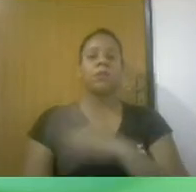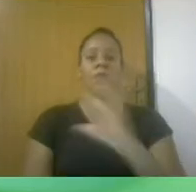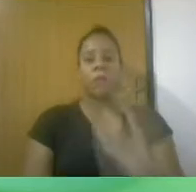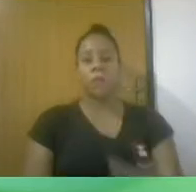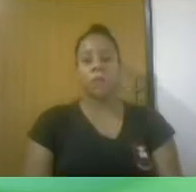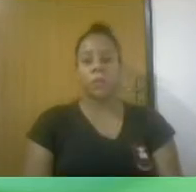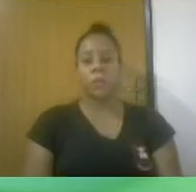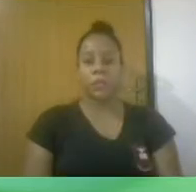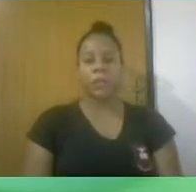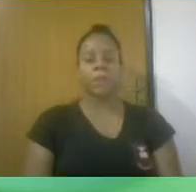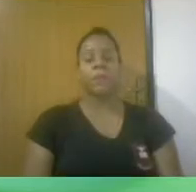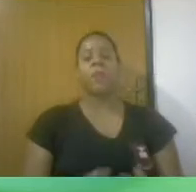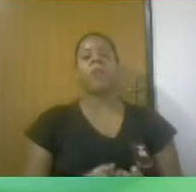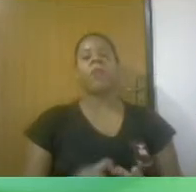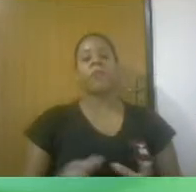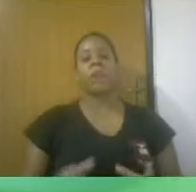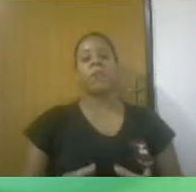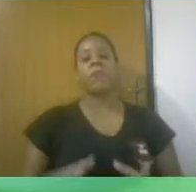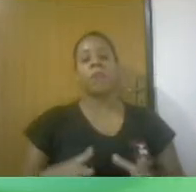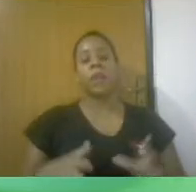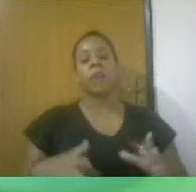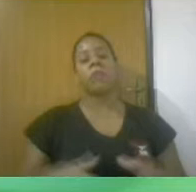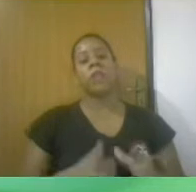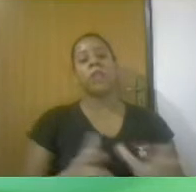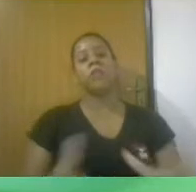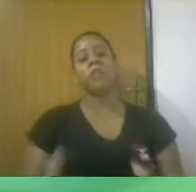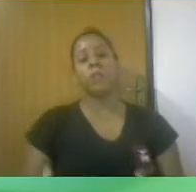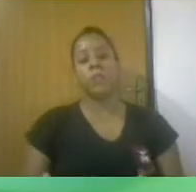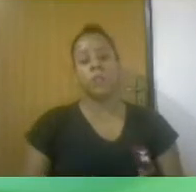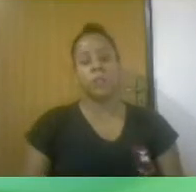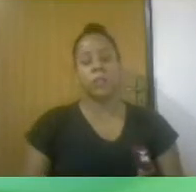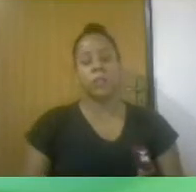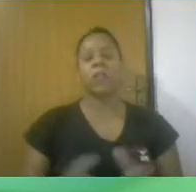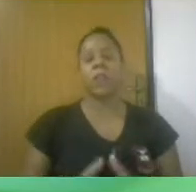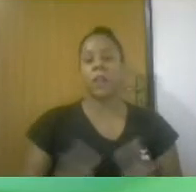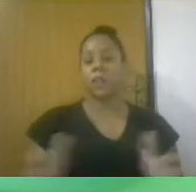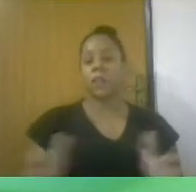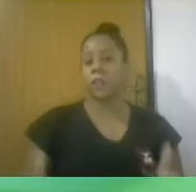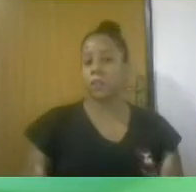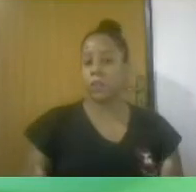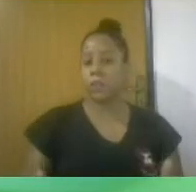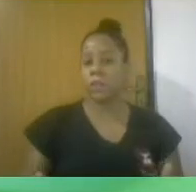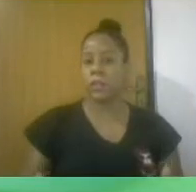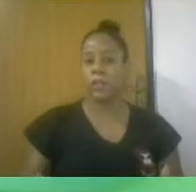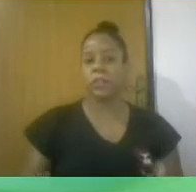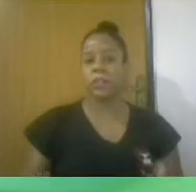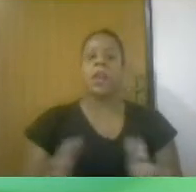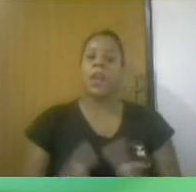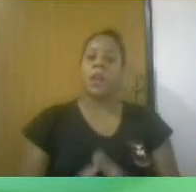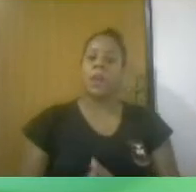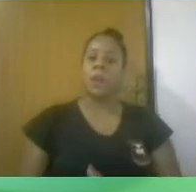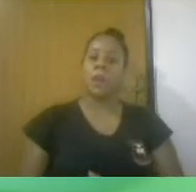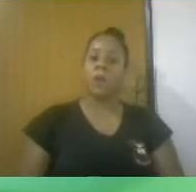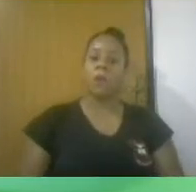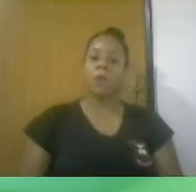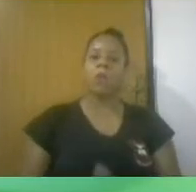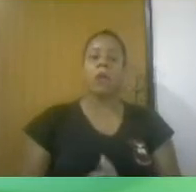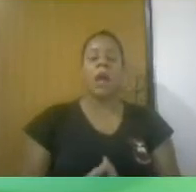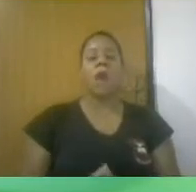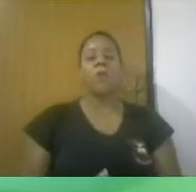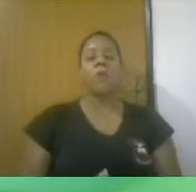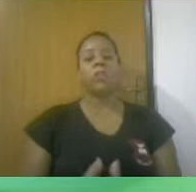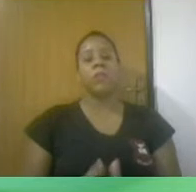quando descobriram o Brasil, foi feito, né, o Tratado de Tordesilhas. O que era o Tratado de Tordesilhas? Era um